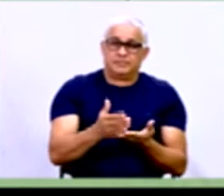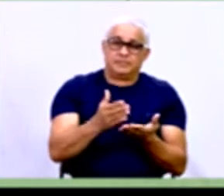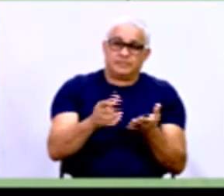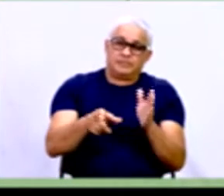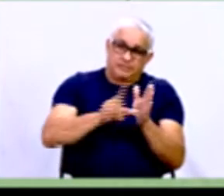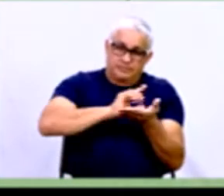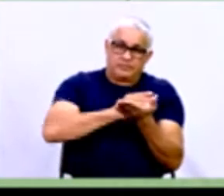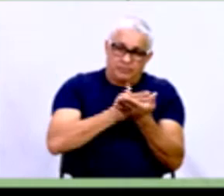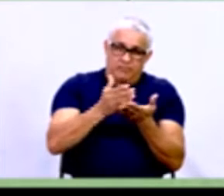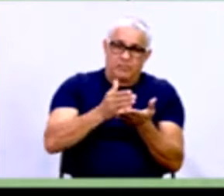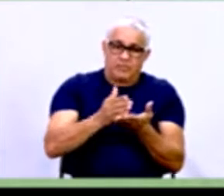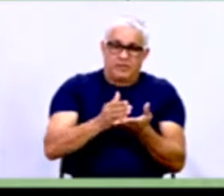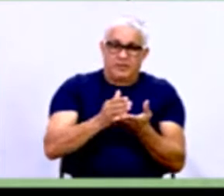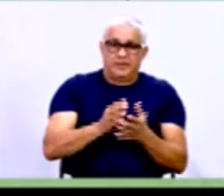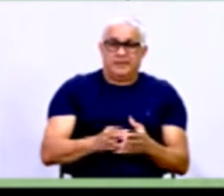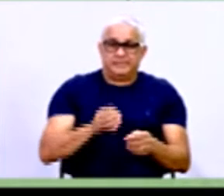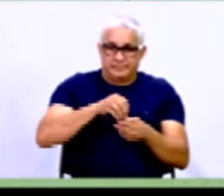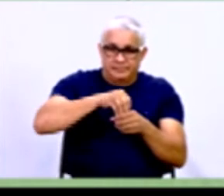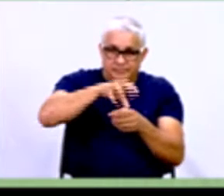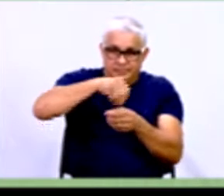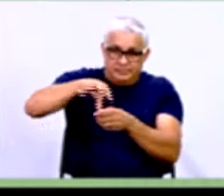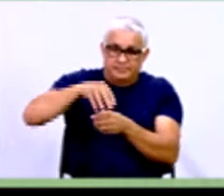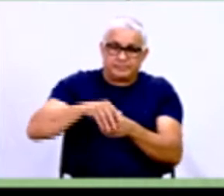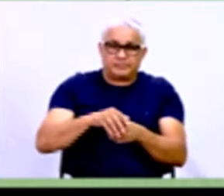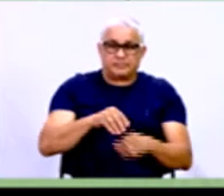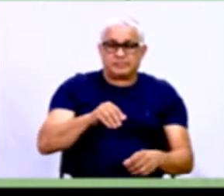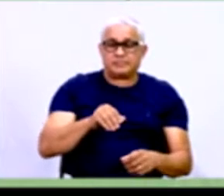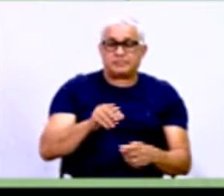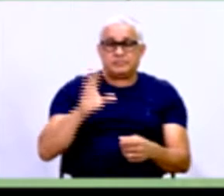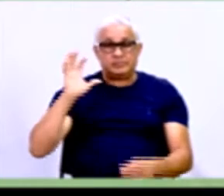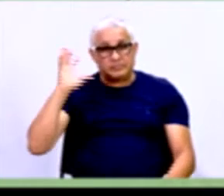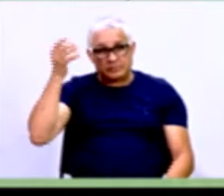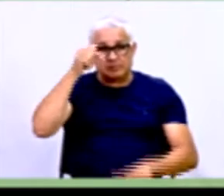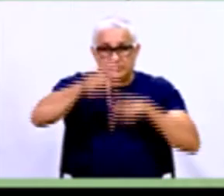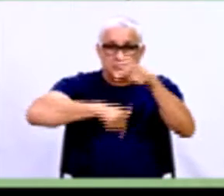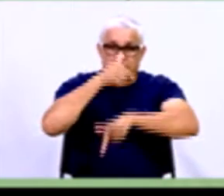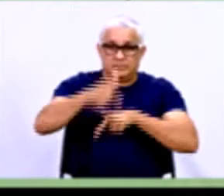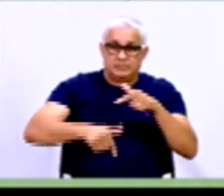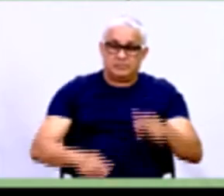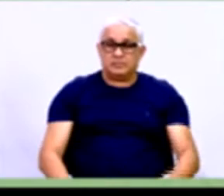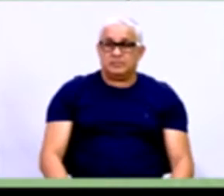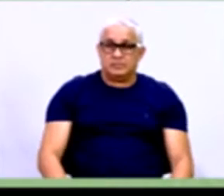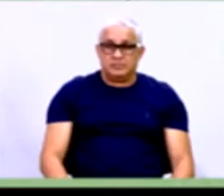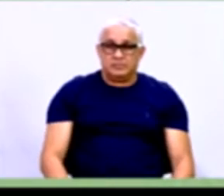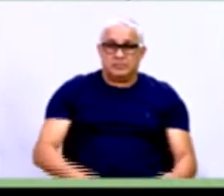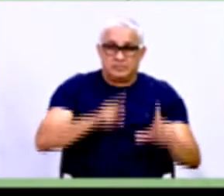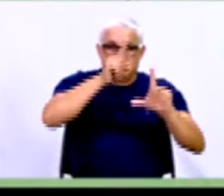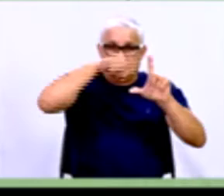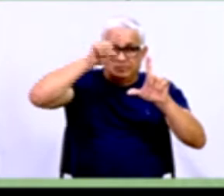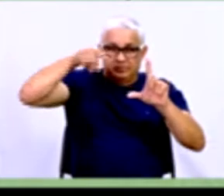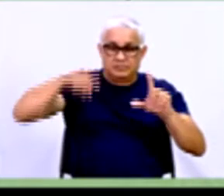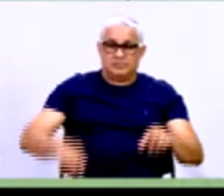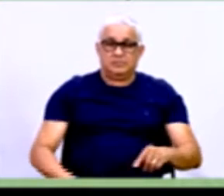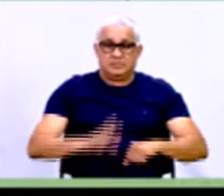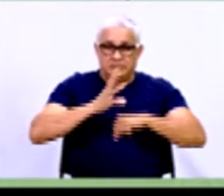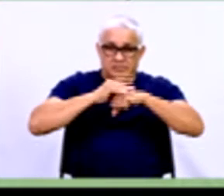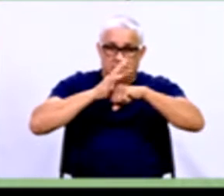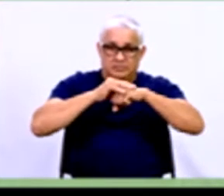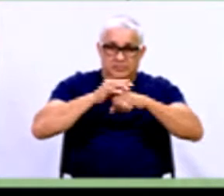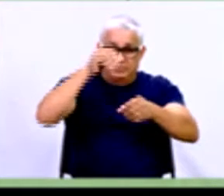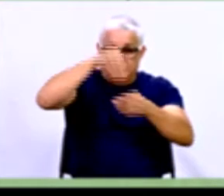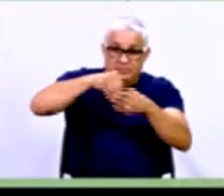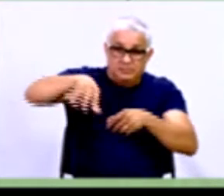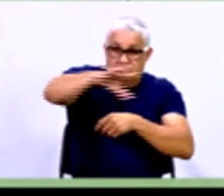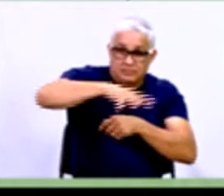o conteúdo de acidente de trabalho, uma estatística bem interessante. Estatísticas de doenças no ambiente de